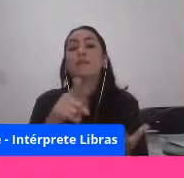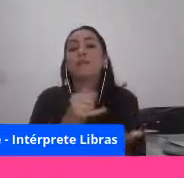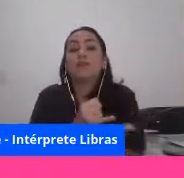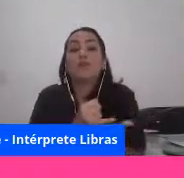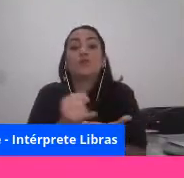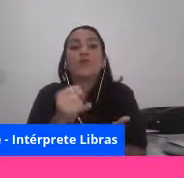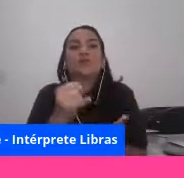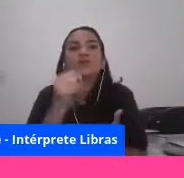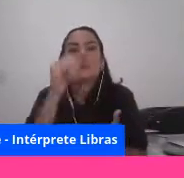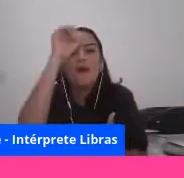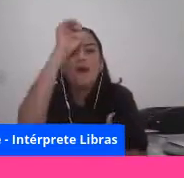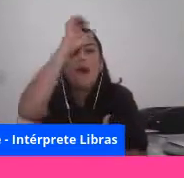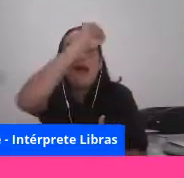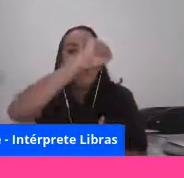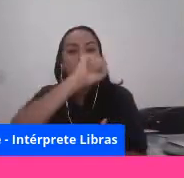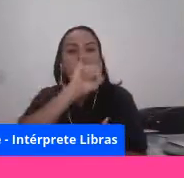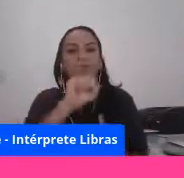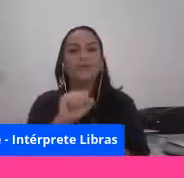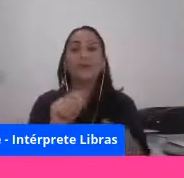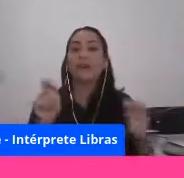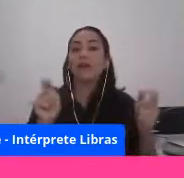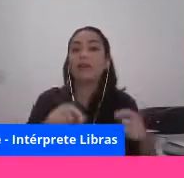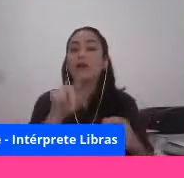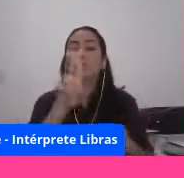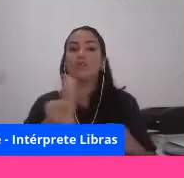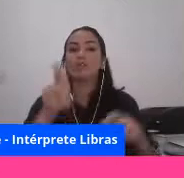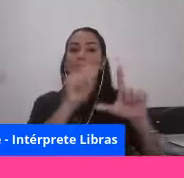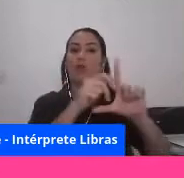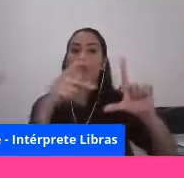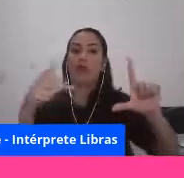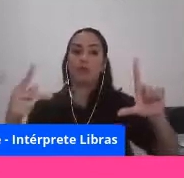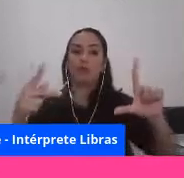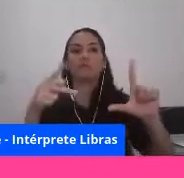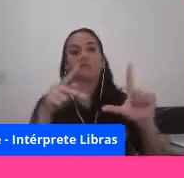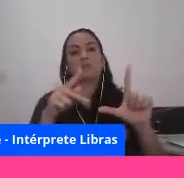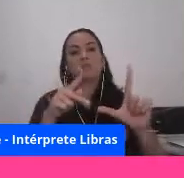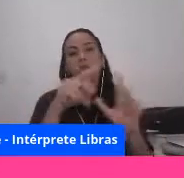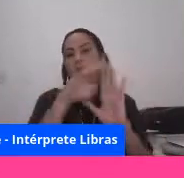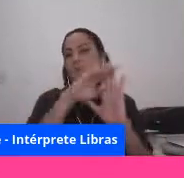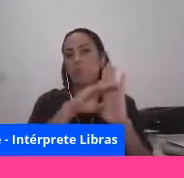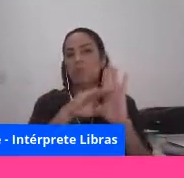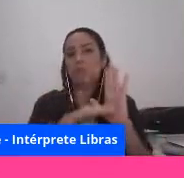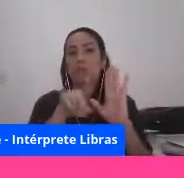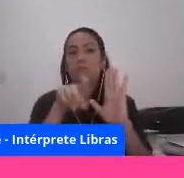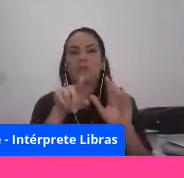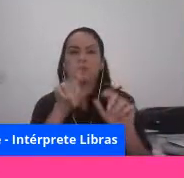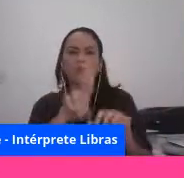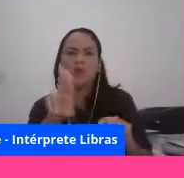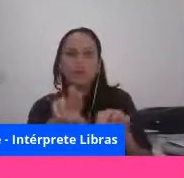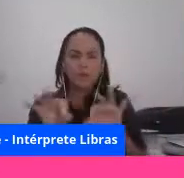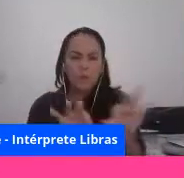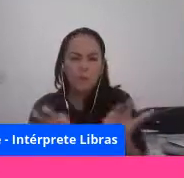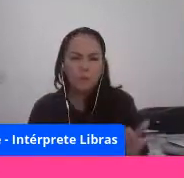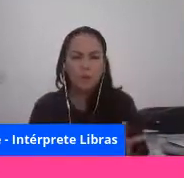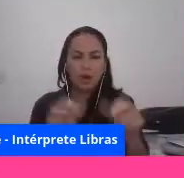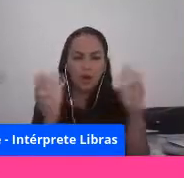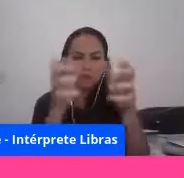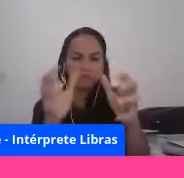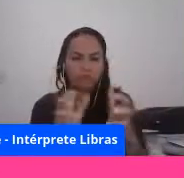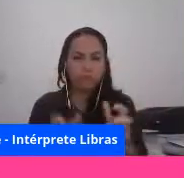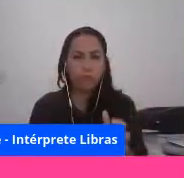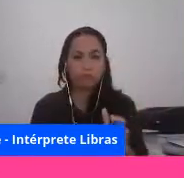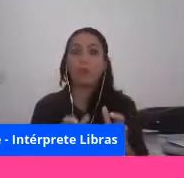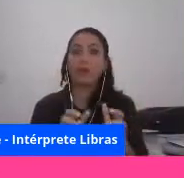pode utilizar de softwares de CAD 3D e modelar para tu utilizar a tua impressão 3D. Qual foi a ideia